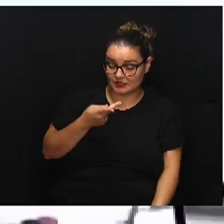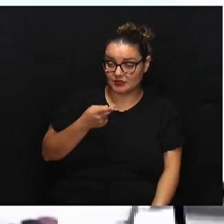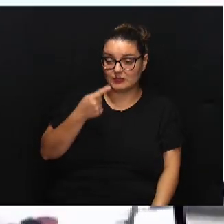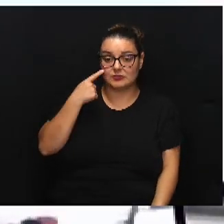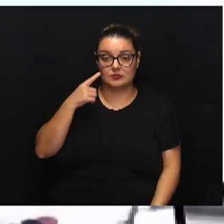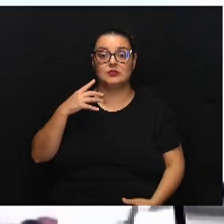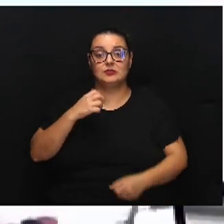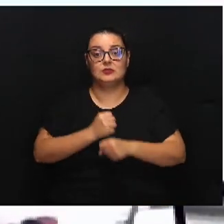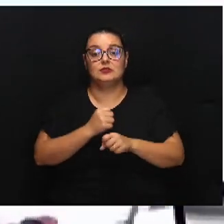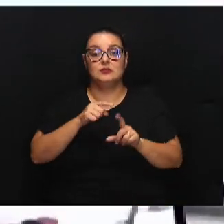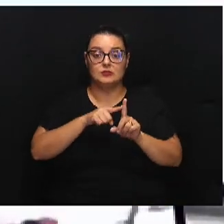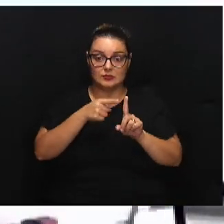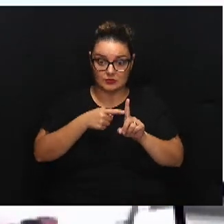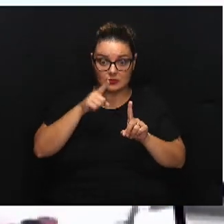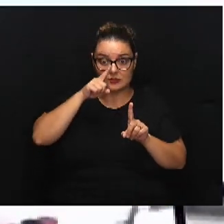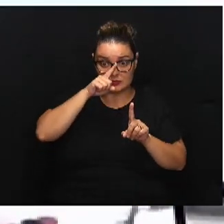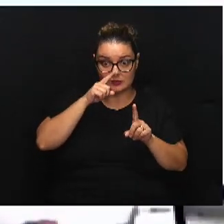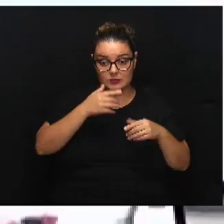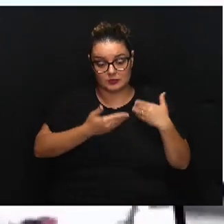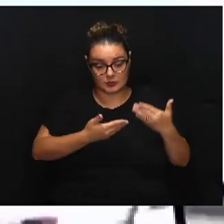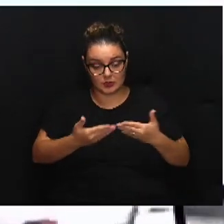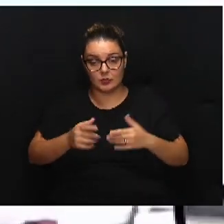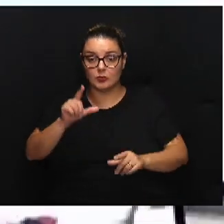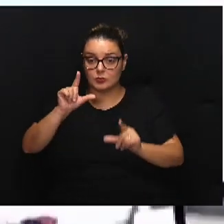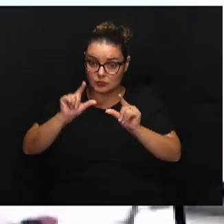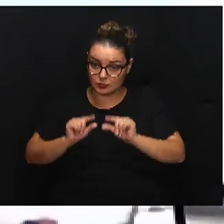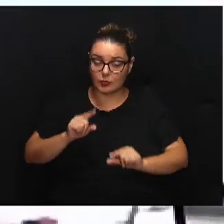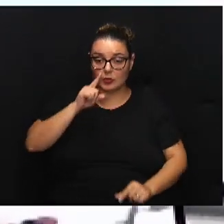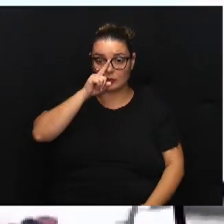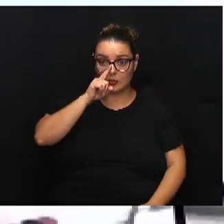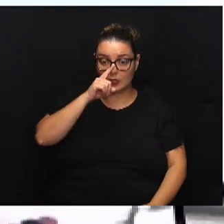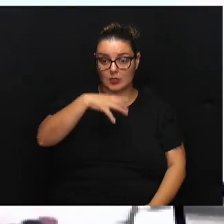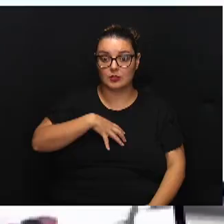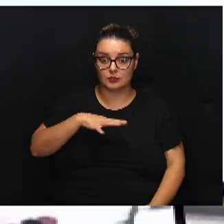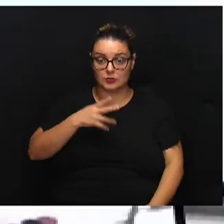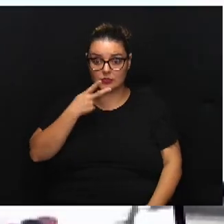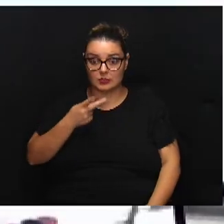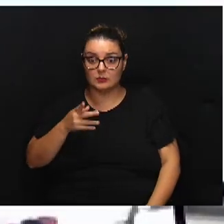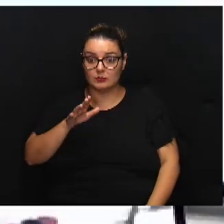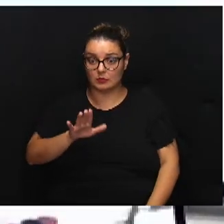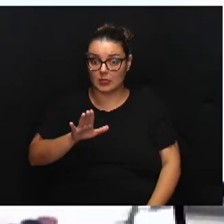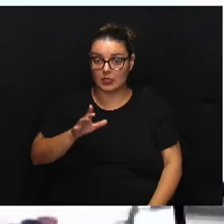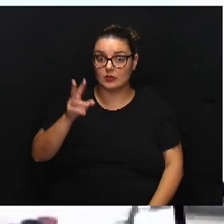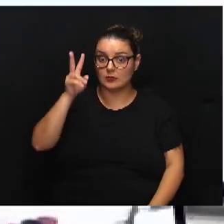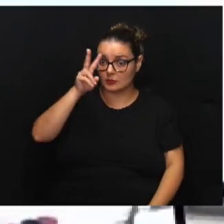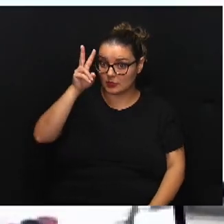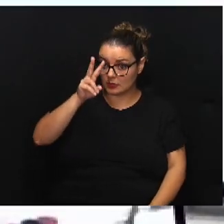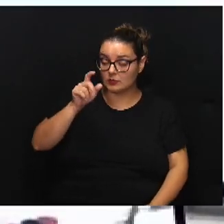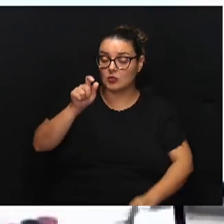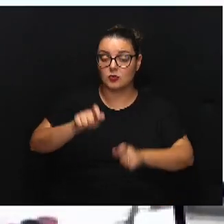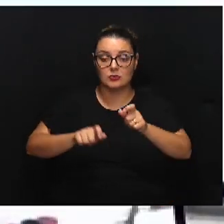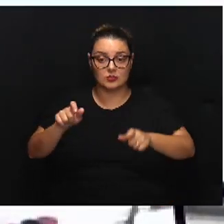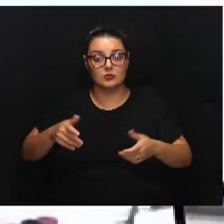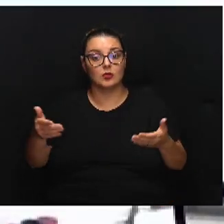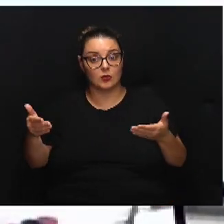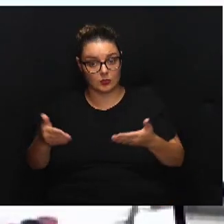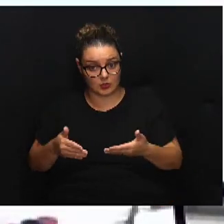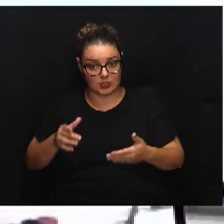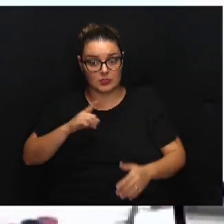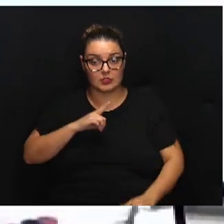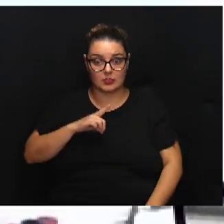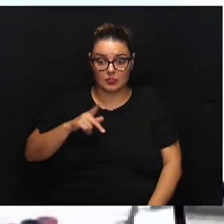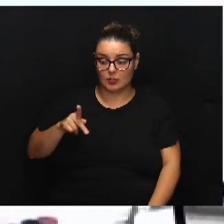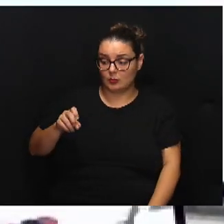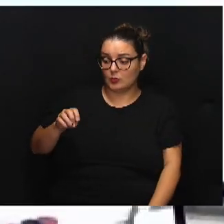geral das gestações de risco habitual ou de baixo risco, né, que é a maneira de falar, mas vamos lembrar que as pessoas hoje têm